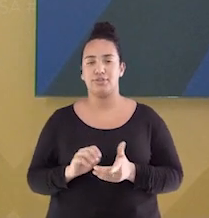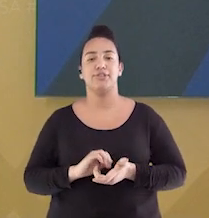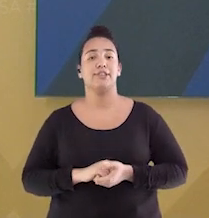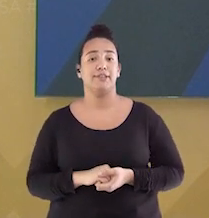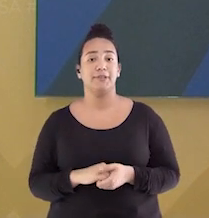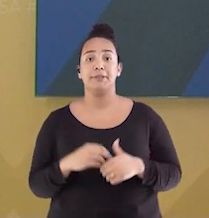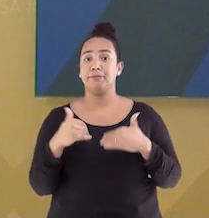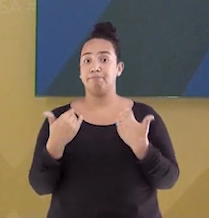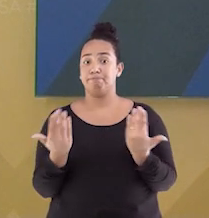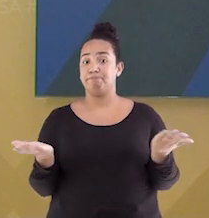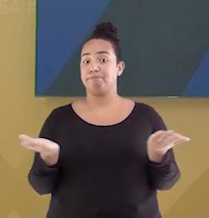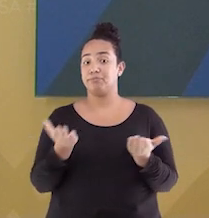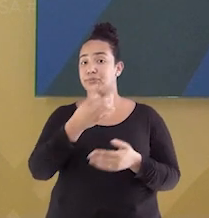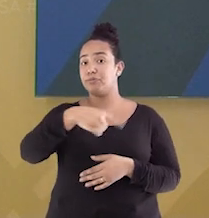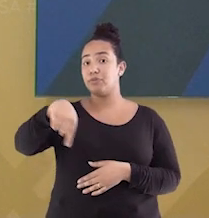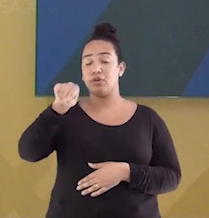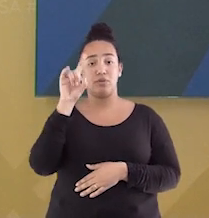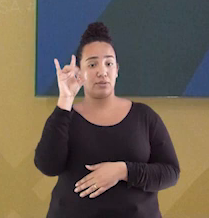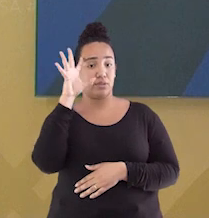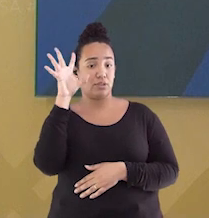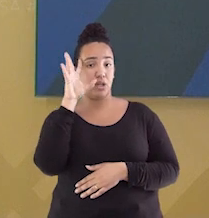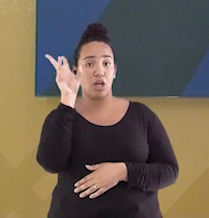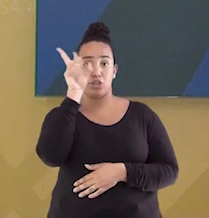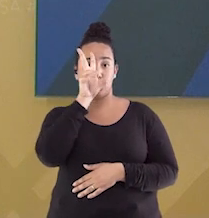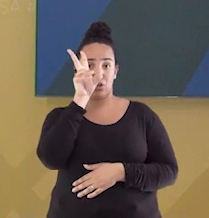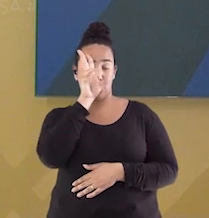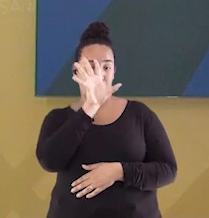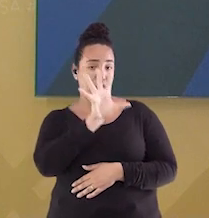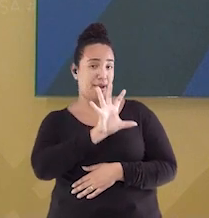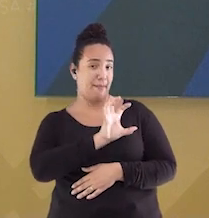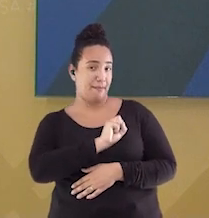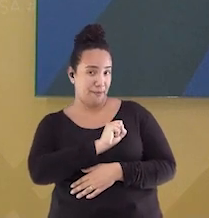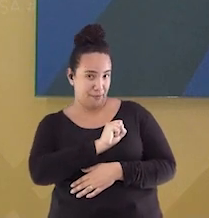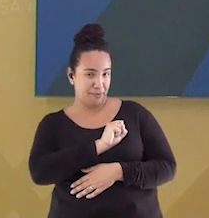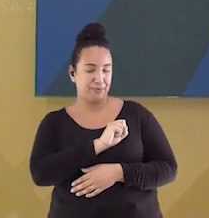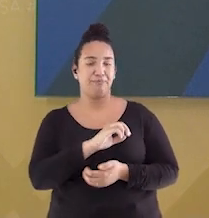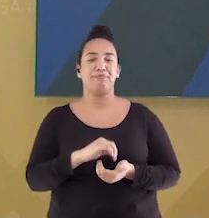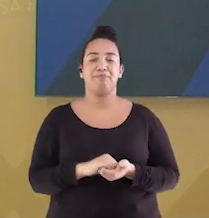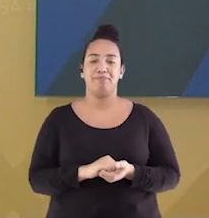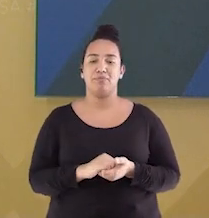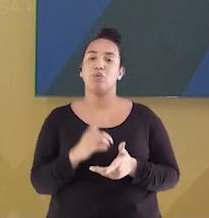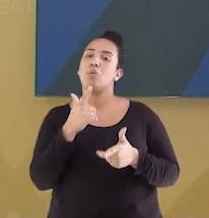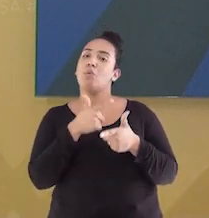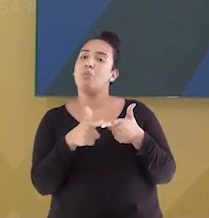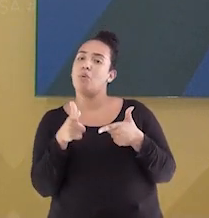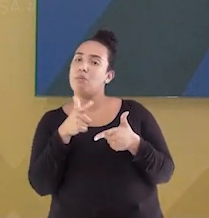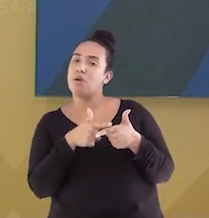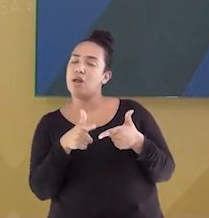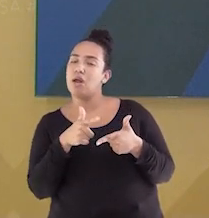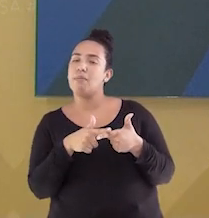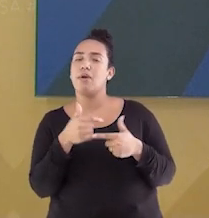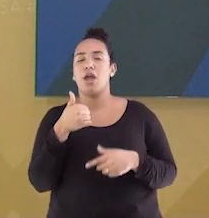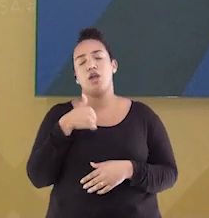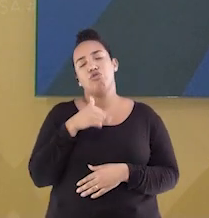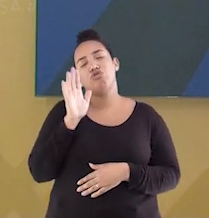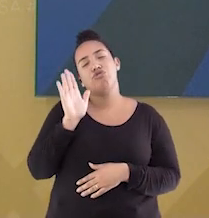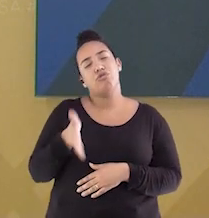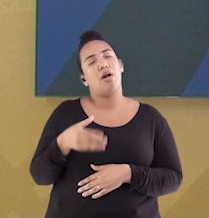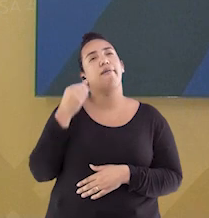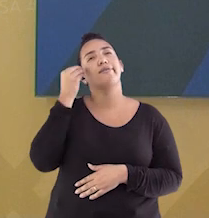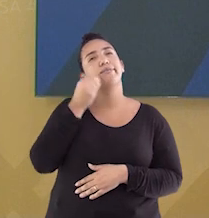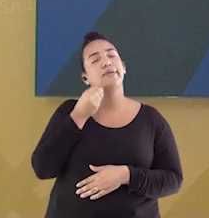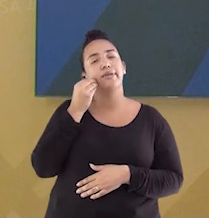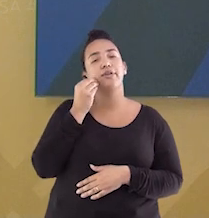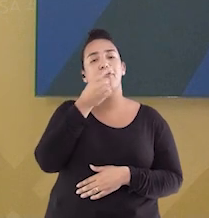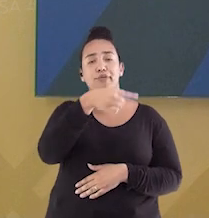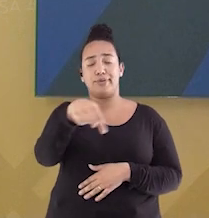Vamos imaginar uma história de amor. Uma situação que eu já passei, talvez vocês tenham passado, estejam passando ou